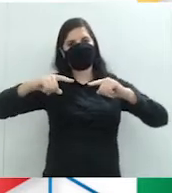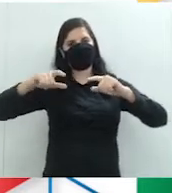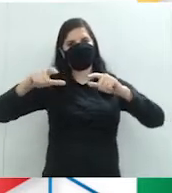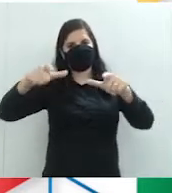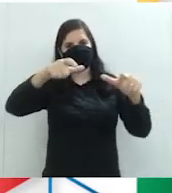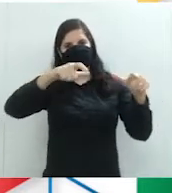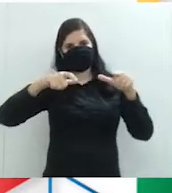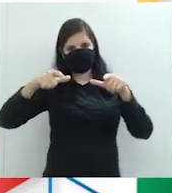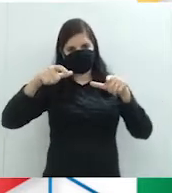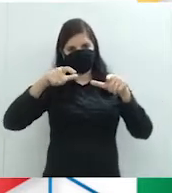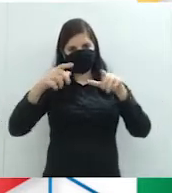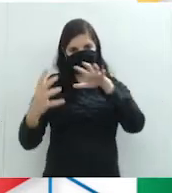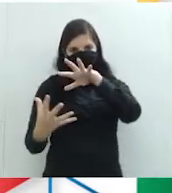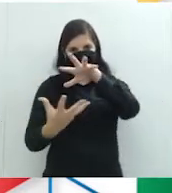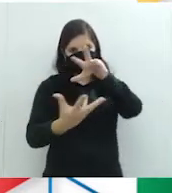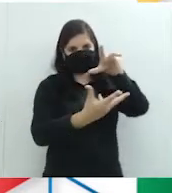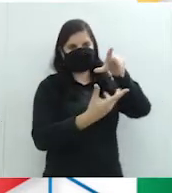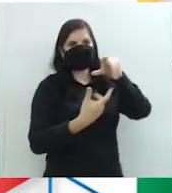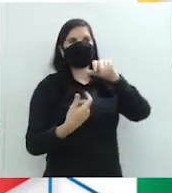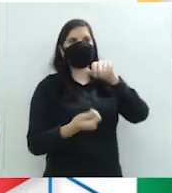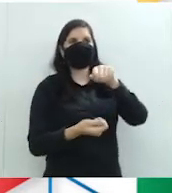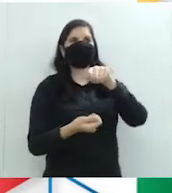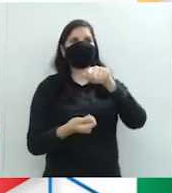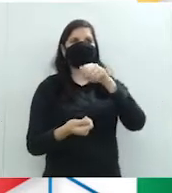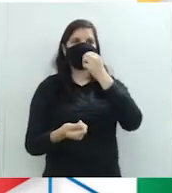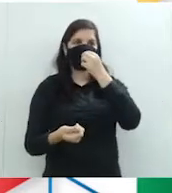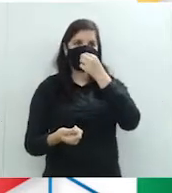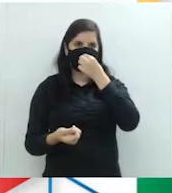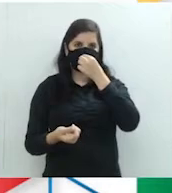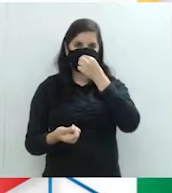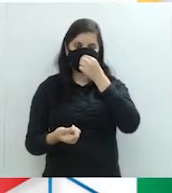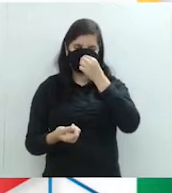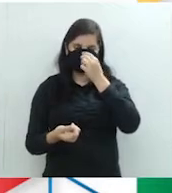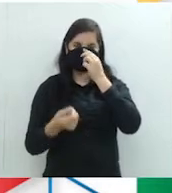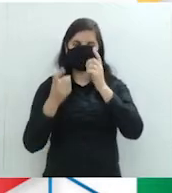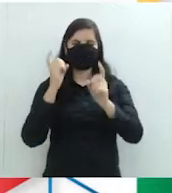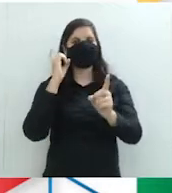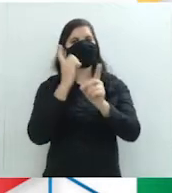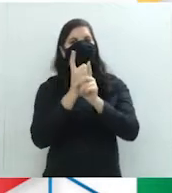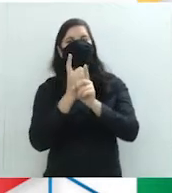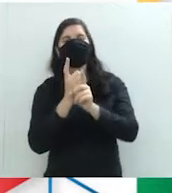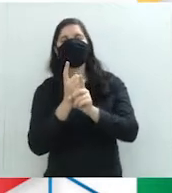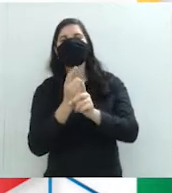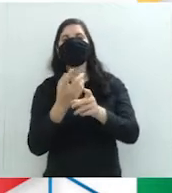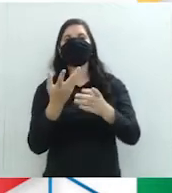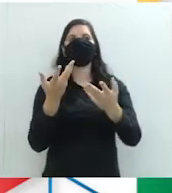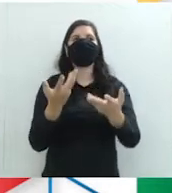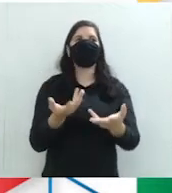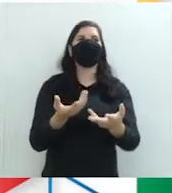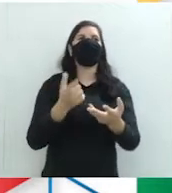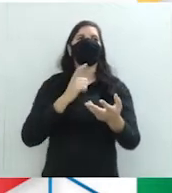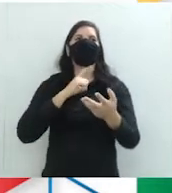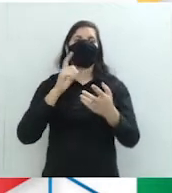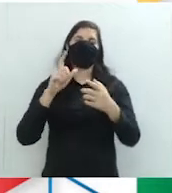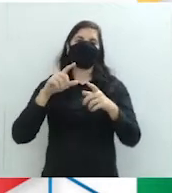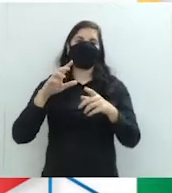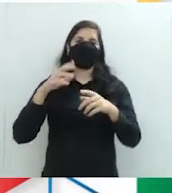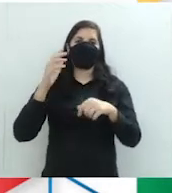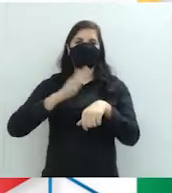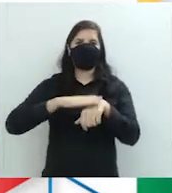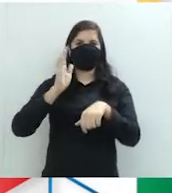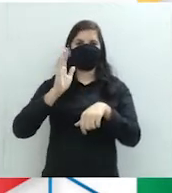terras. Pretendiam, né, garantir o domínio sobre as terras encontradas e sobre